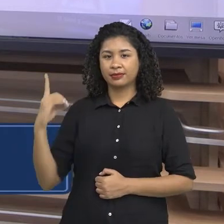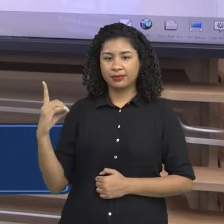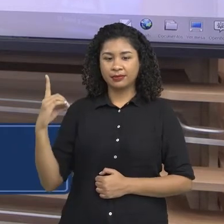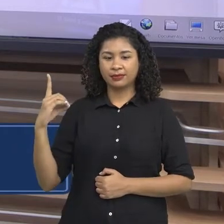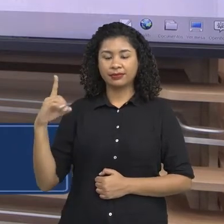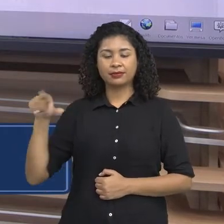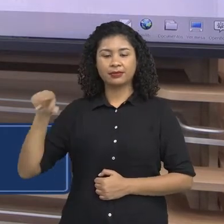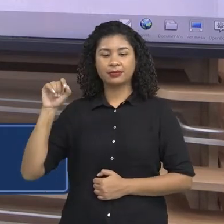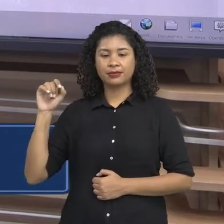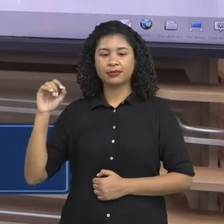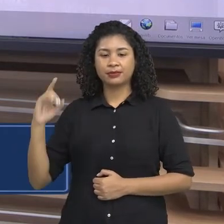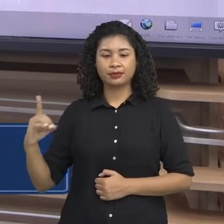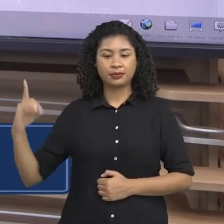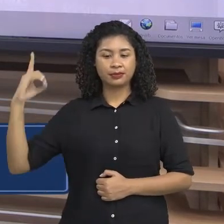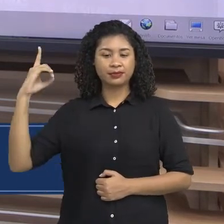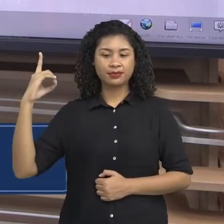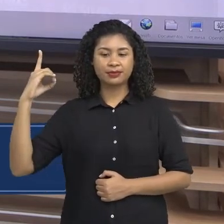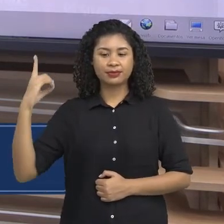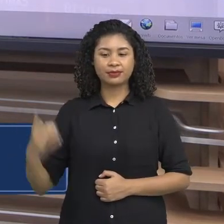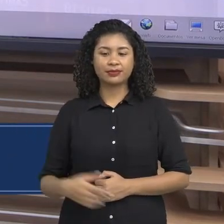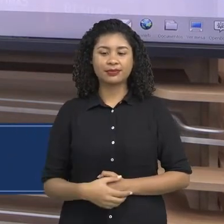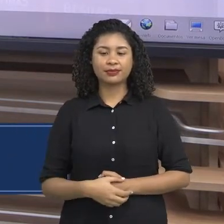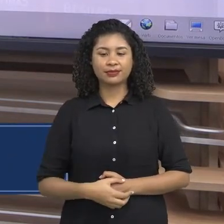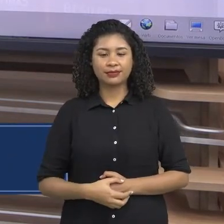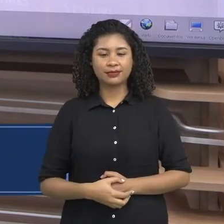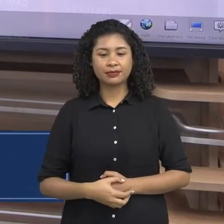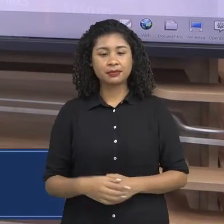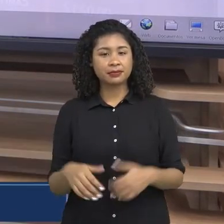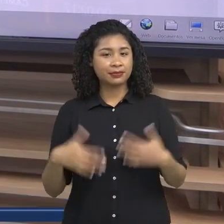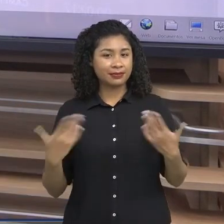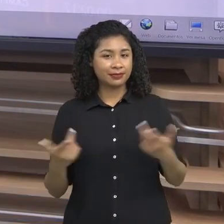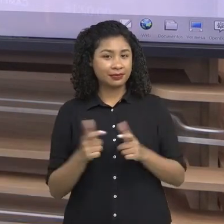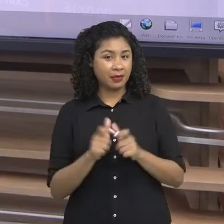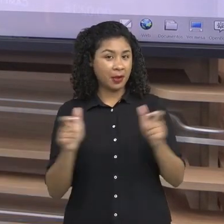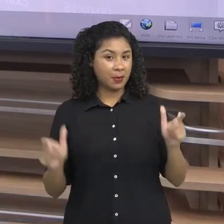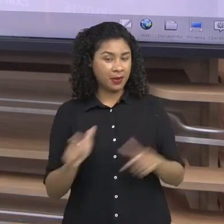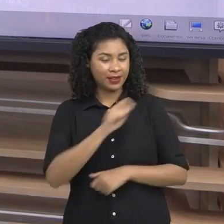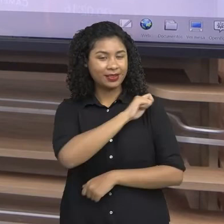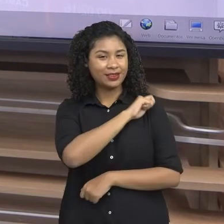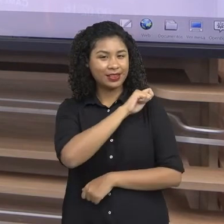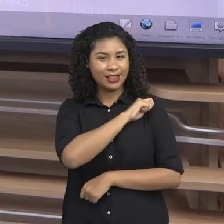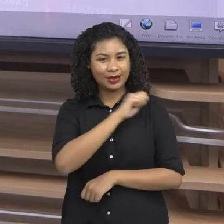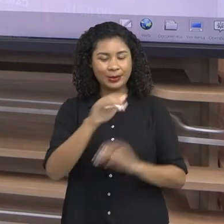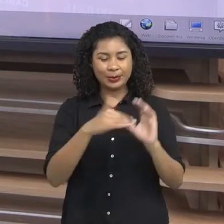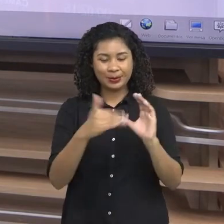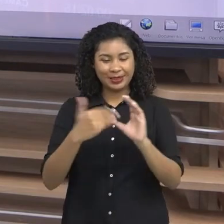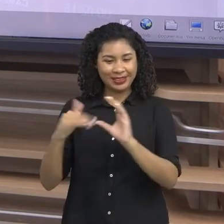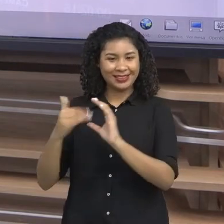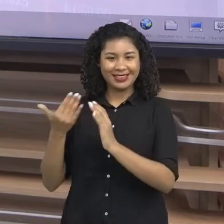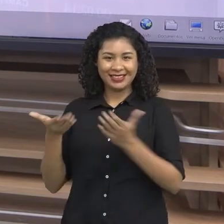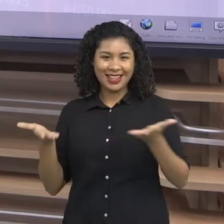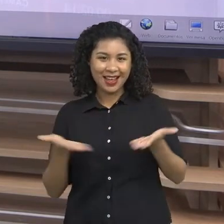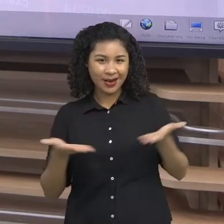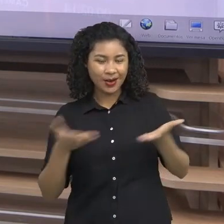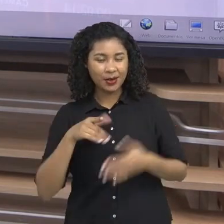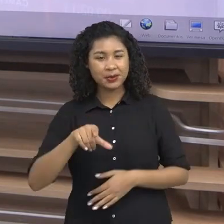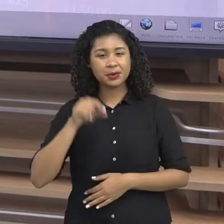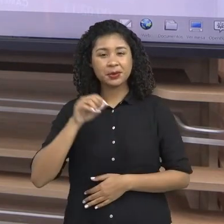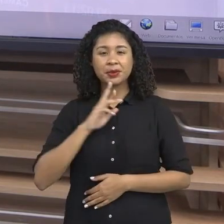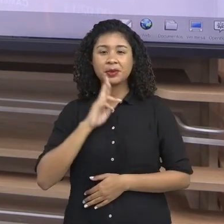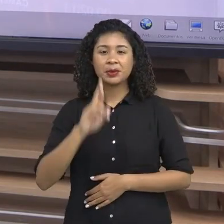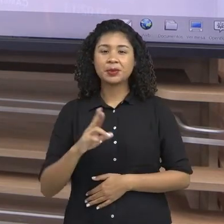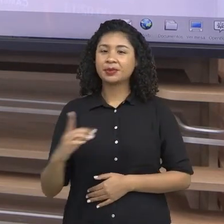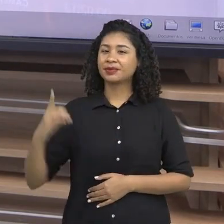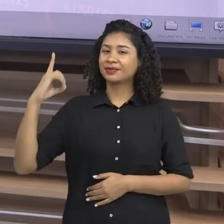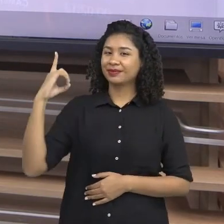Cid Olandre marcou também a letra D, né? Então, a grande maioria dos nossos alunos que participaram nesse momento marcaram a